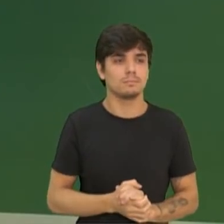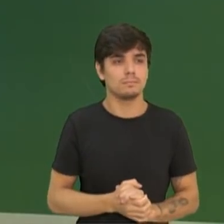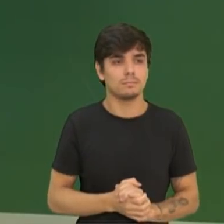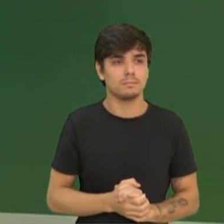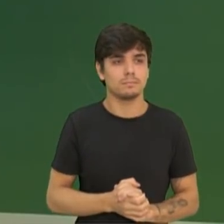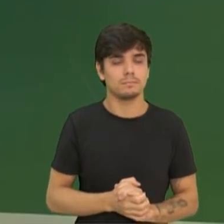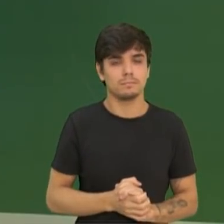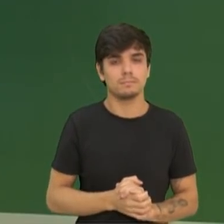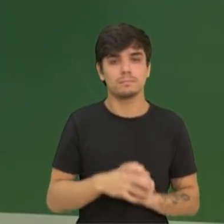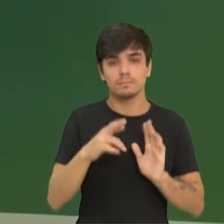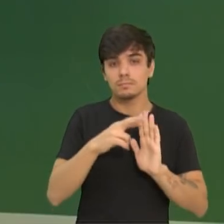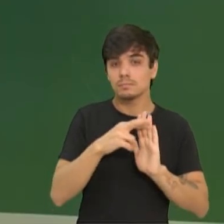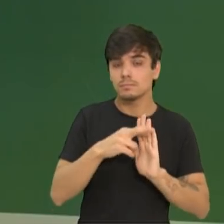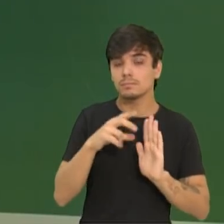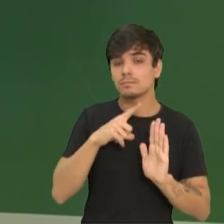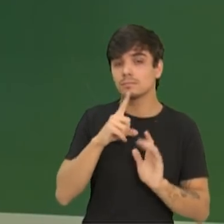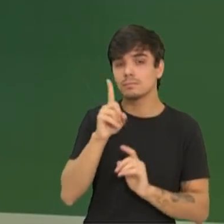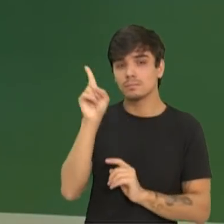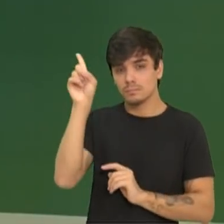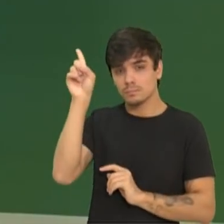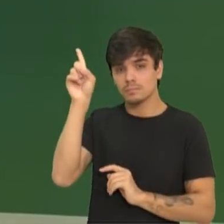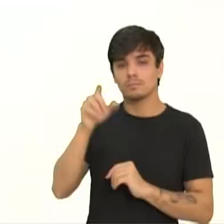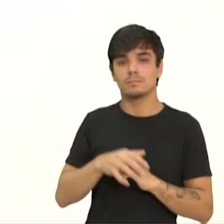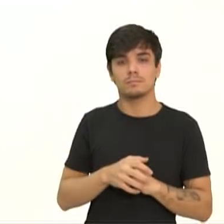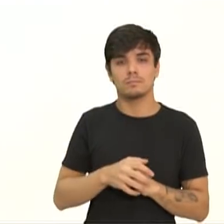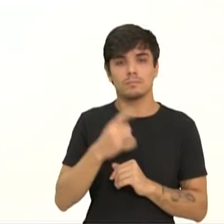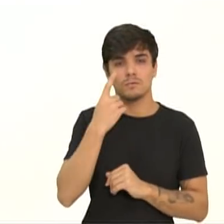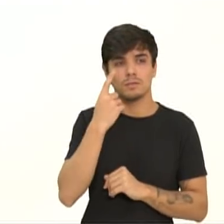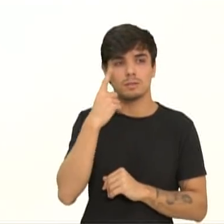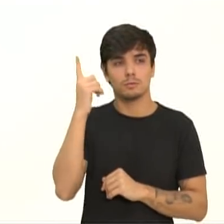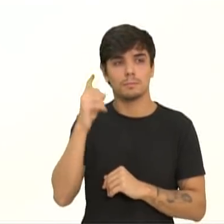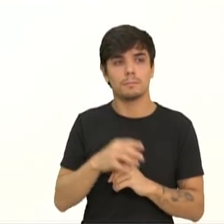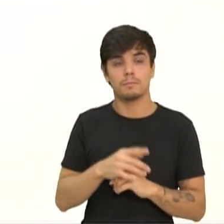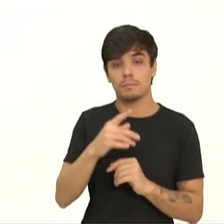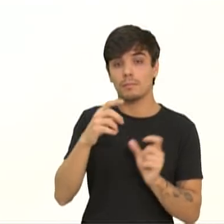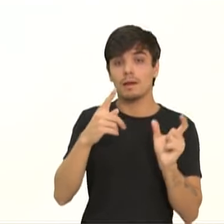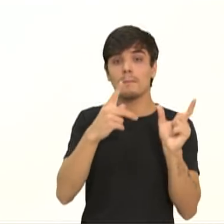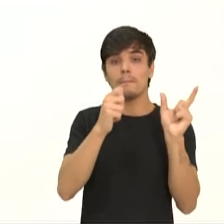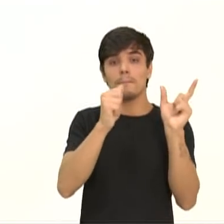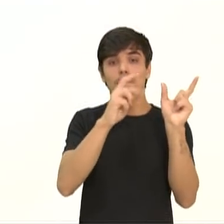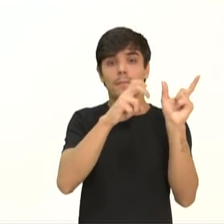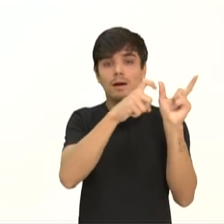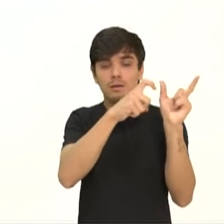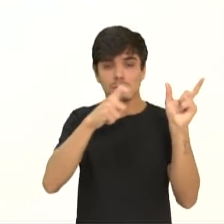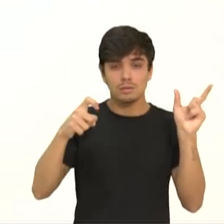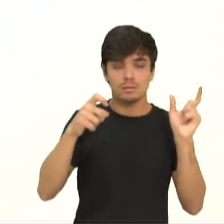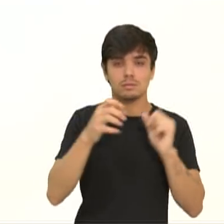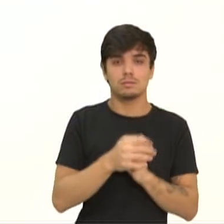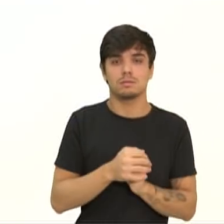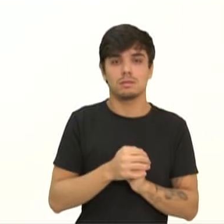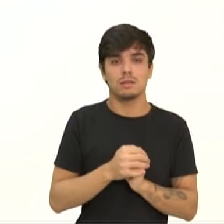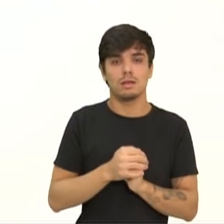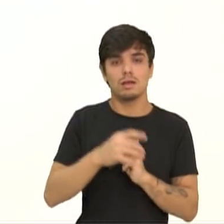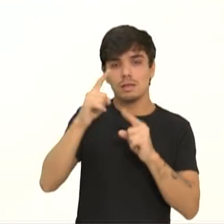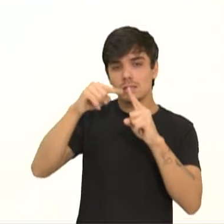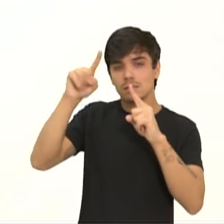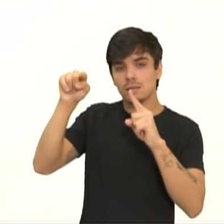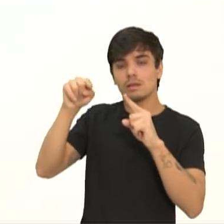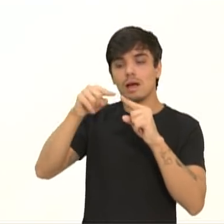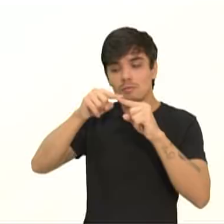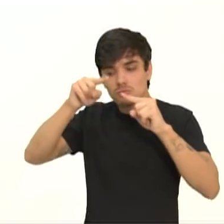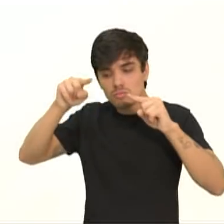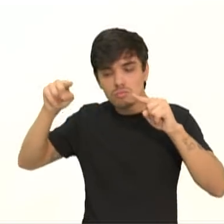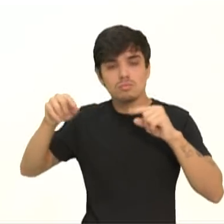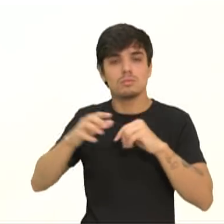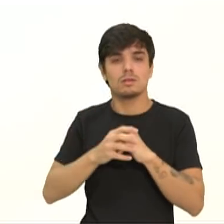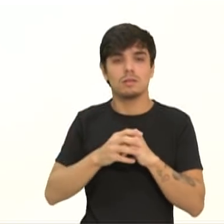A regra nós temos aqui, revise comigo essa regra. Paroxítonas são acentuadas graficamente, as terminadas